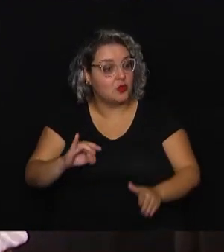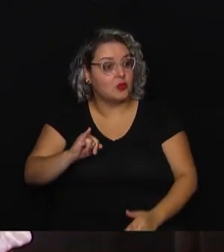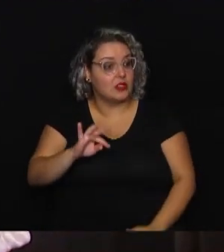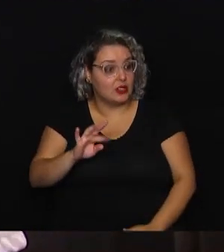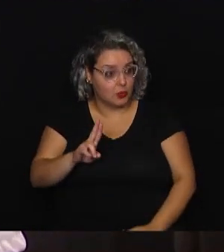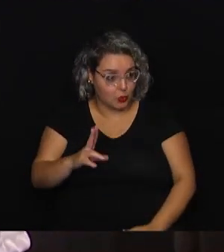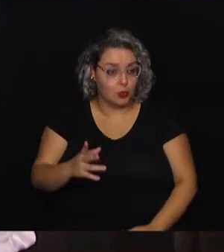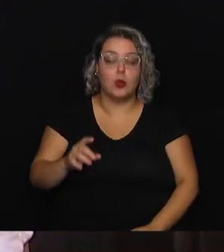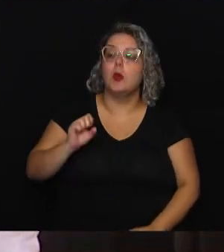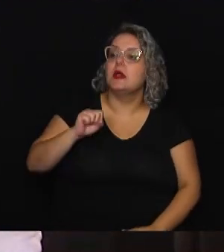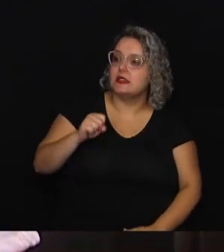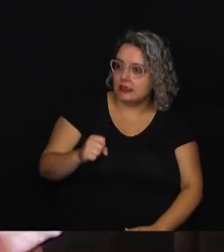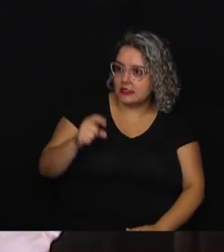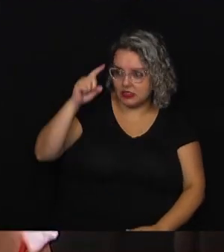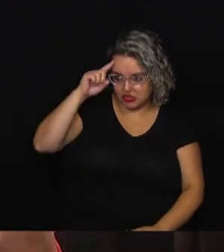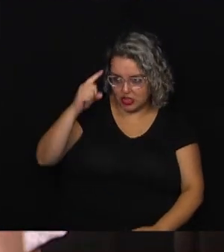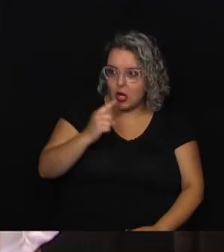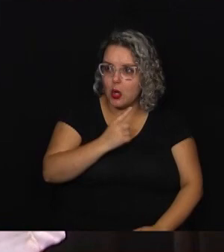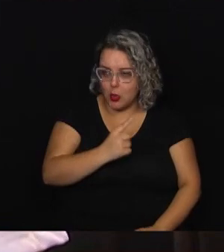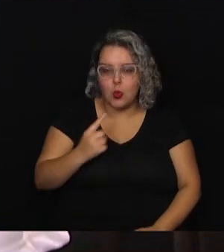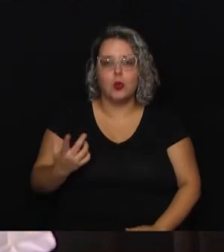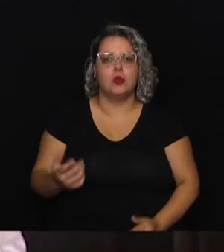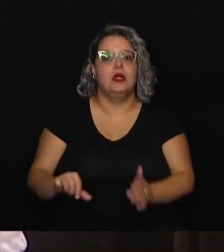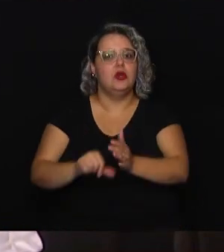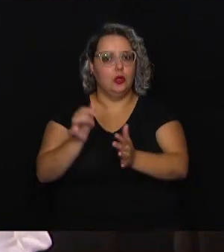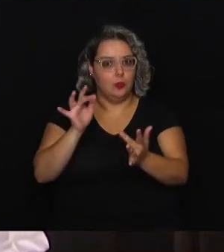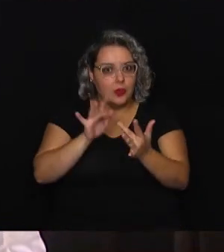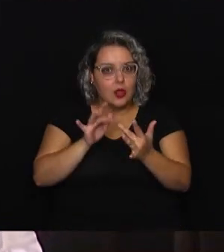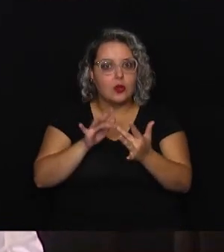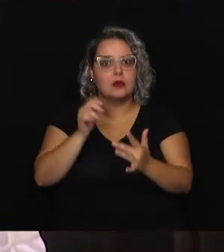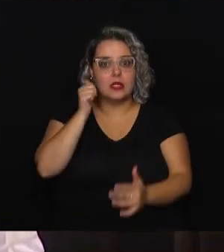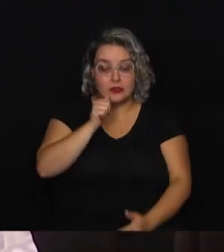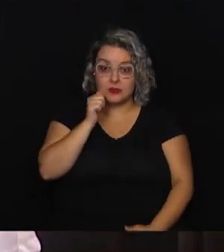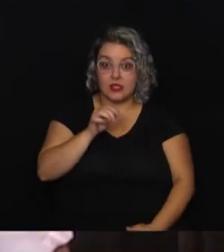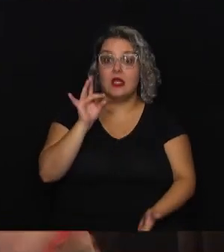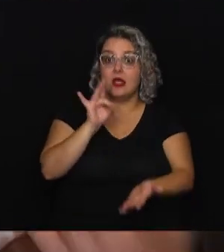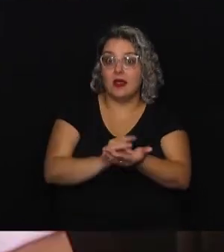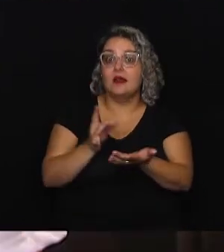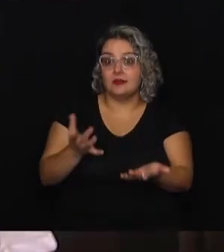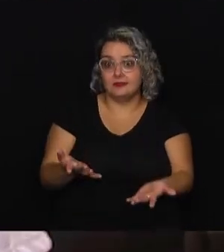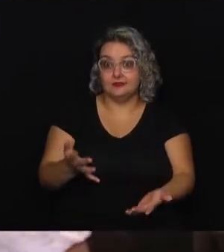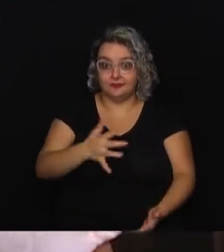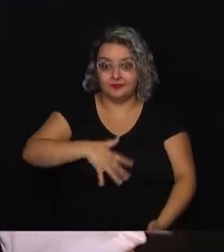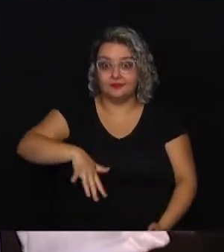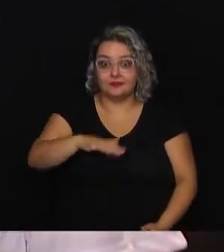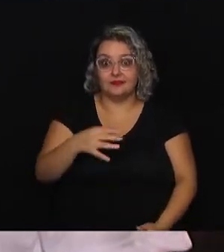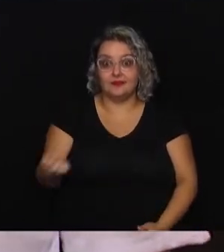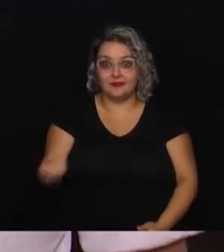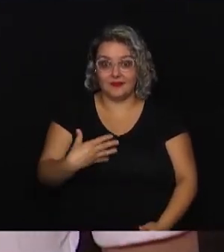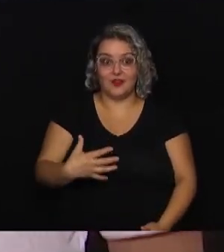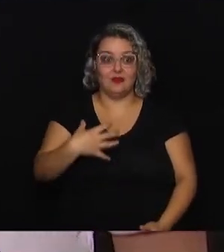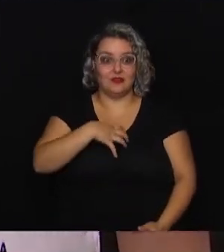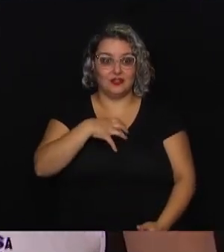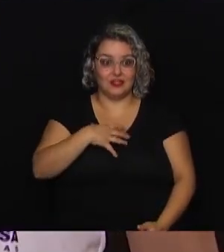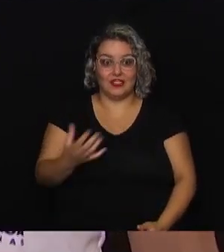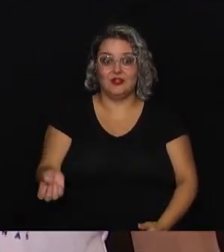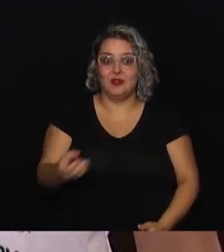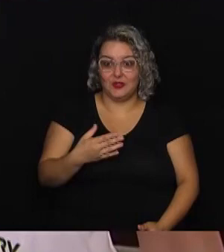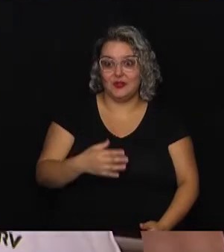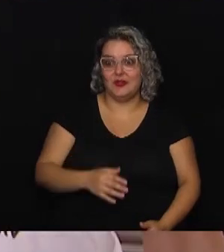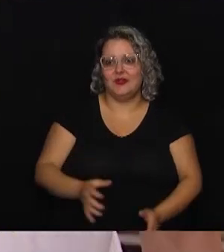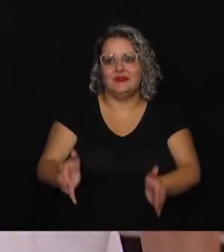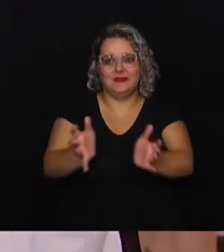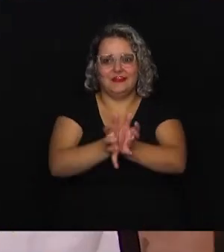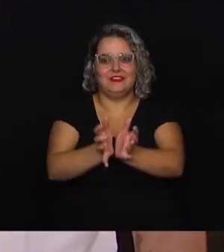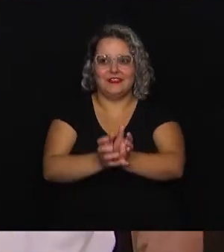gente estreia em Itu. Então vai ser assim o primeiro contato das meninas realmente com essa nova cara, novo time, e a gente veio